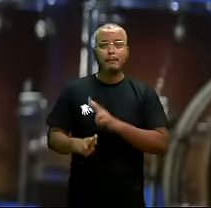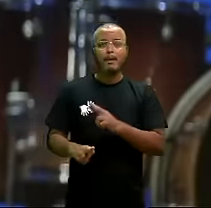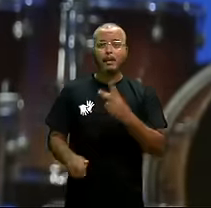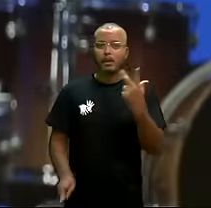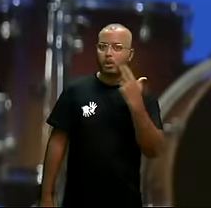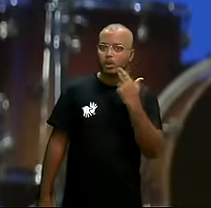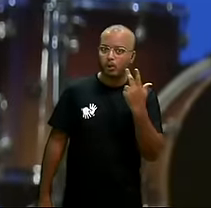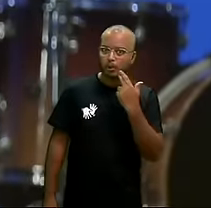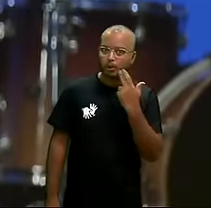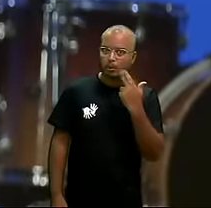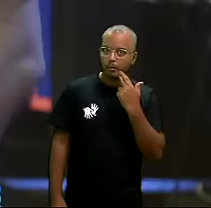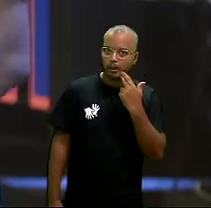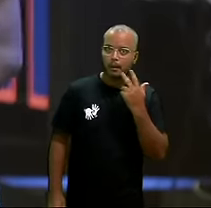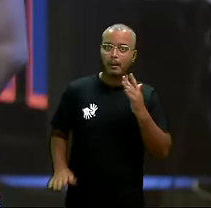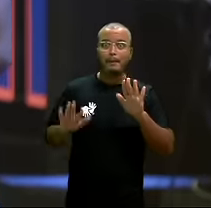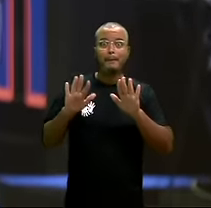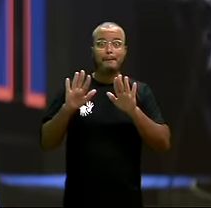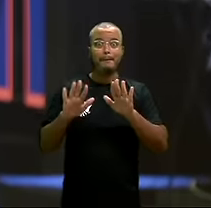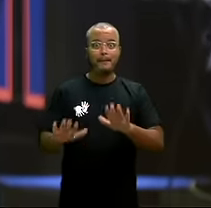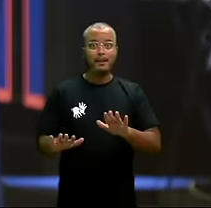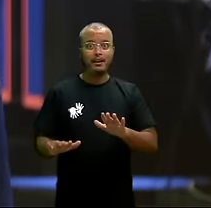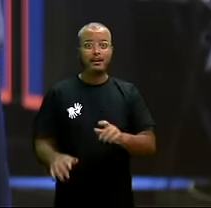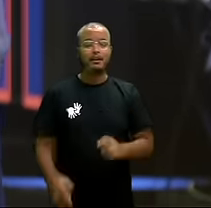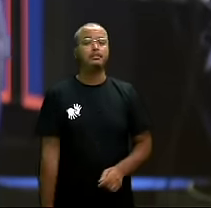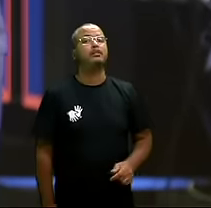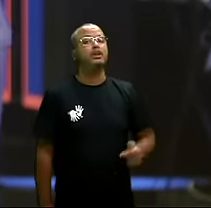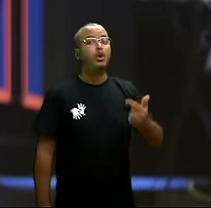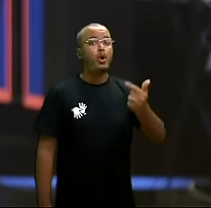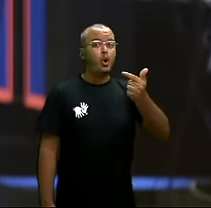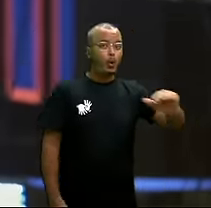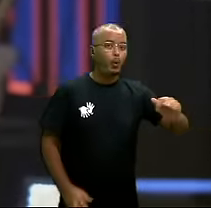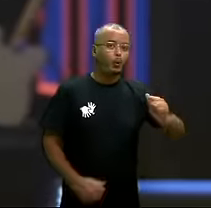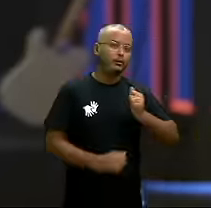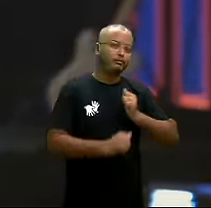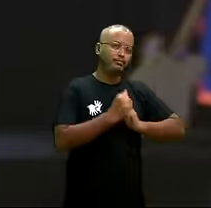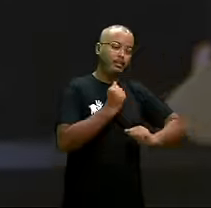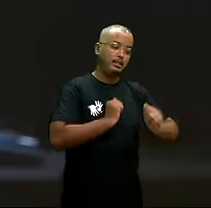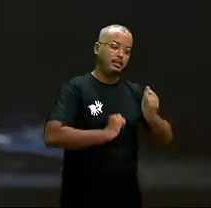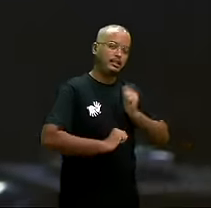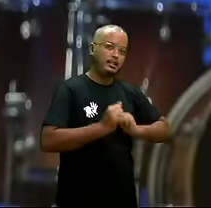20 e poucos dias antes de casar, eu estava tão ansioso que eu cheguei para Mariana, eu queria ter uma conversa com você.